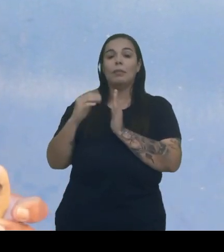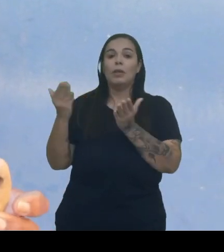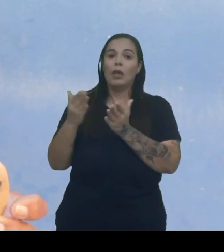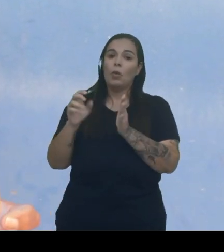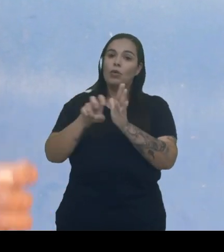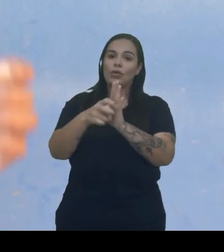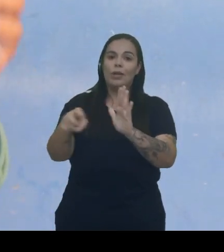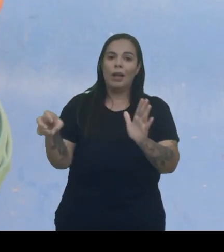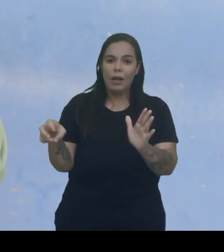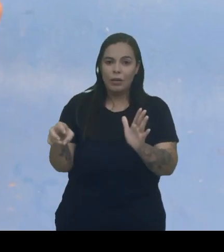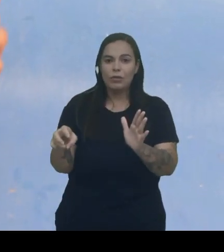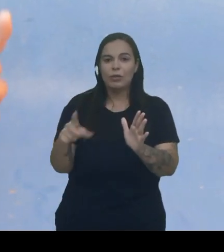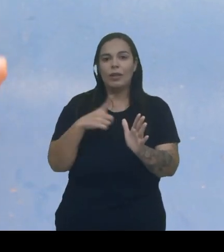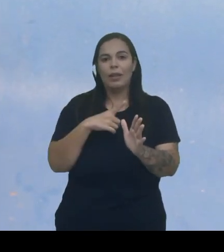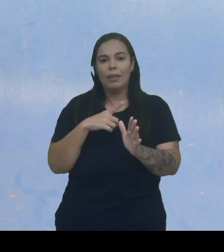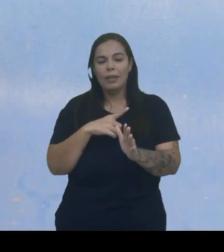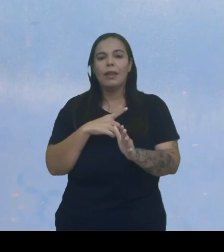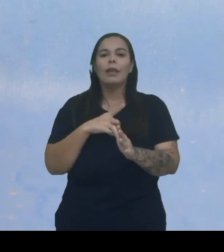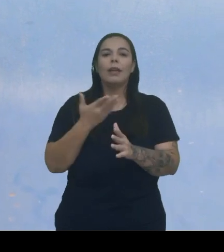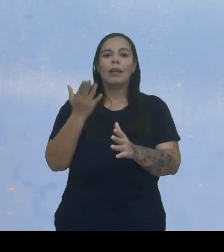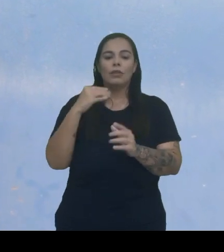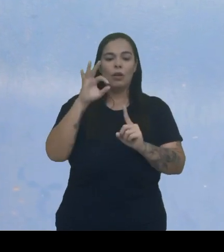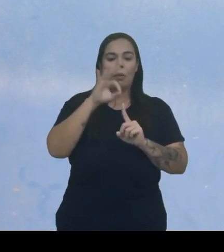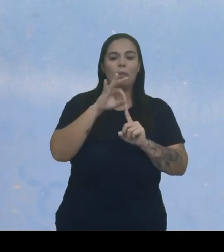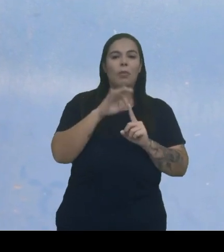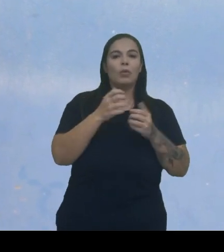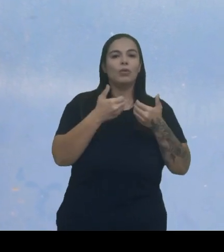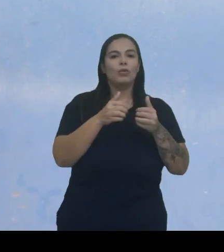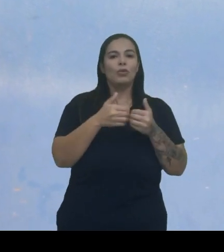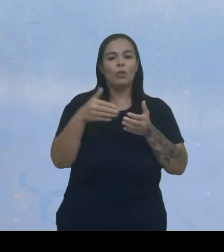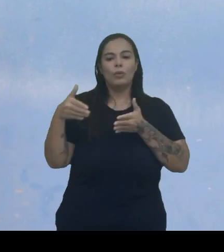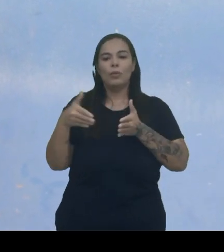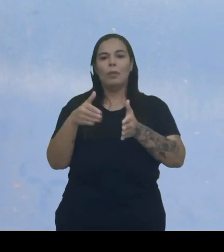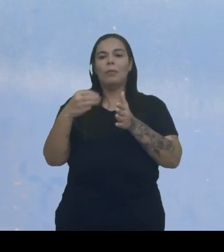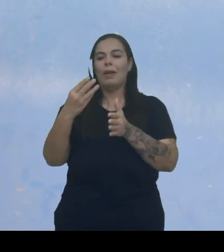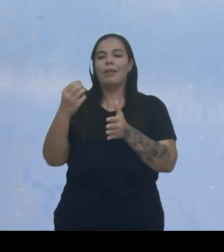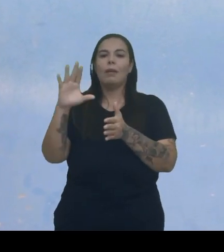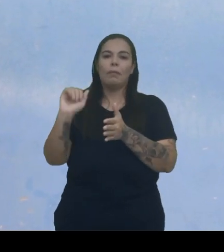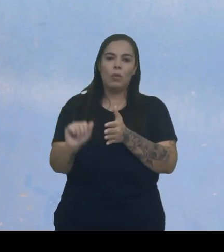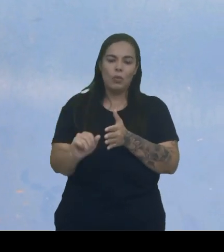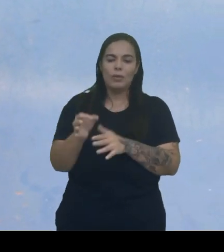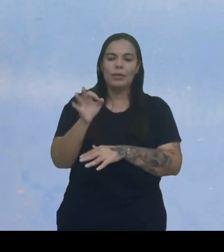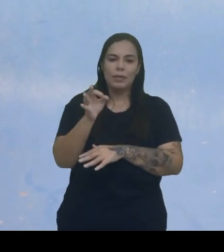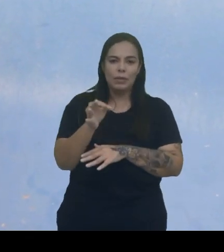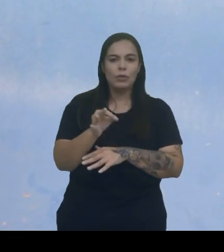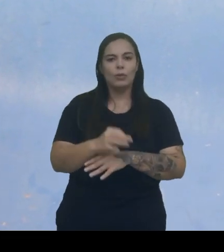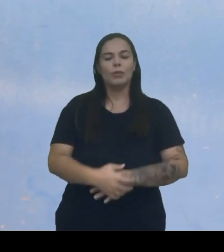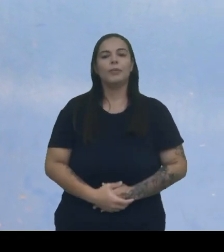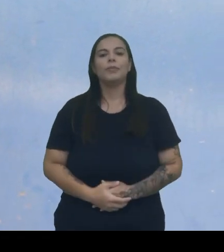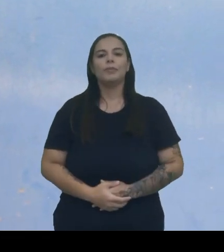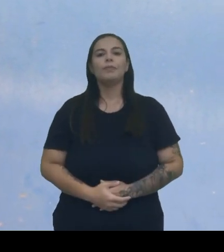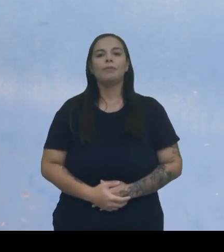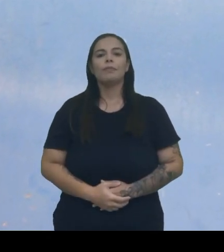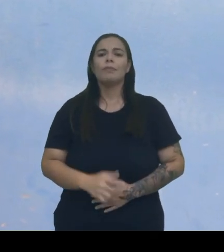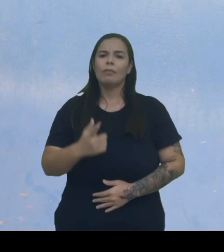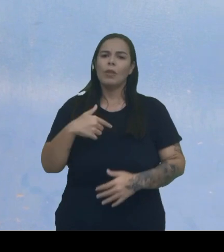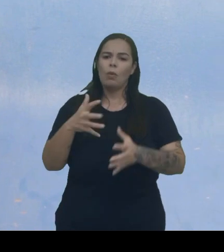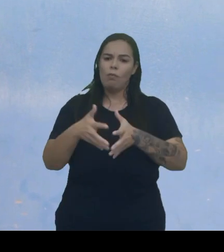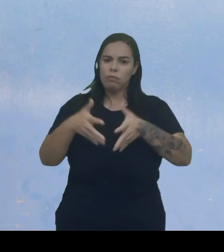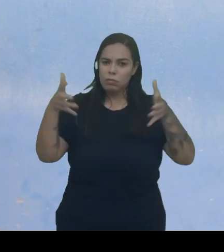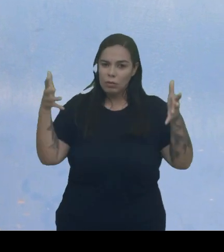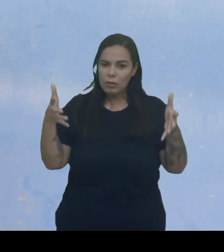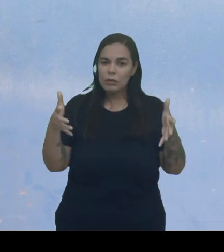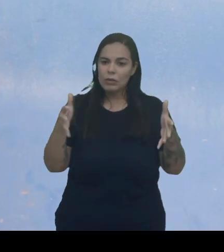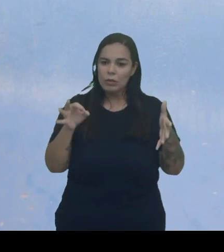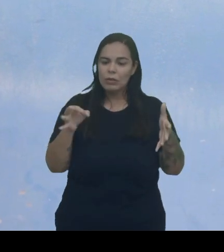agora. Onde tem um DPOzinho. Onde era o ponto de ônibus do Vale das Moças, já fazia. Ali, exatamente ali. Ah, então era grande ali